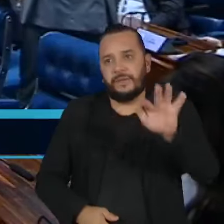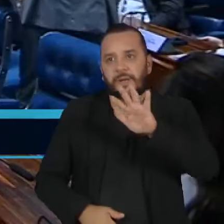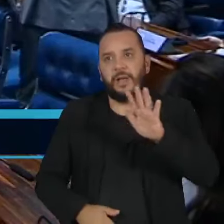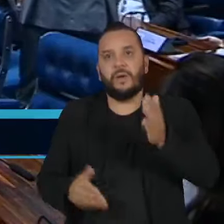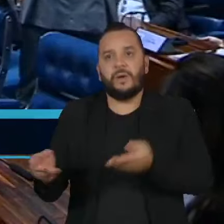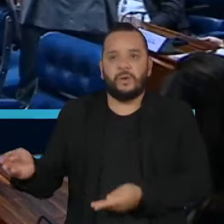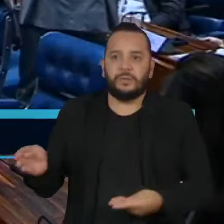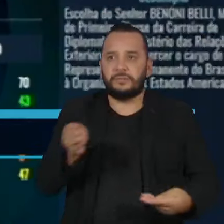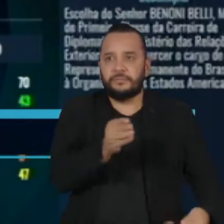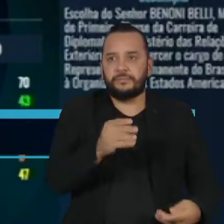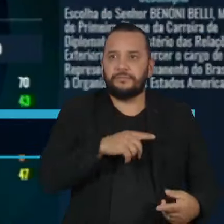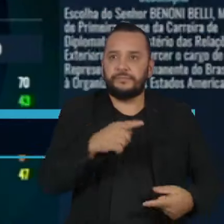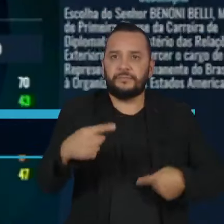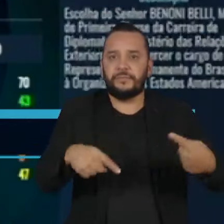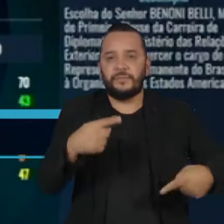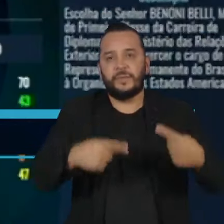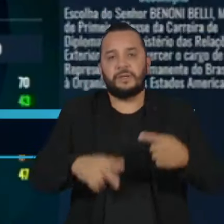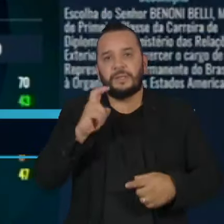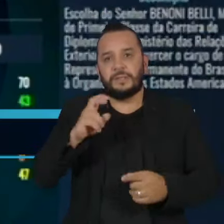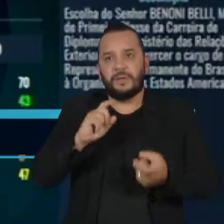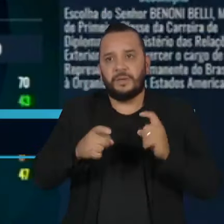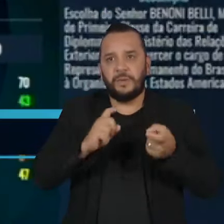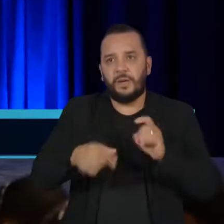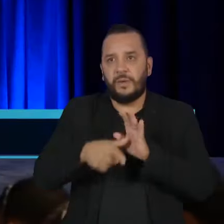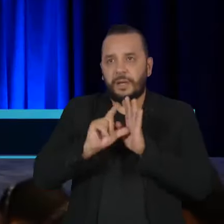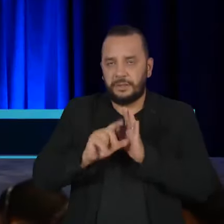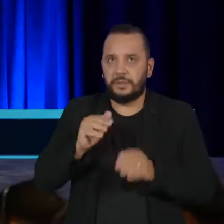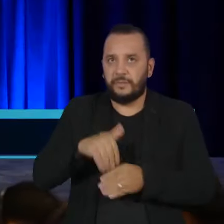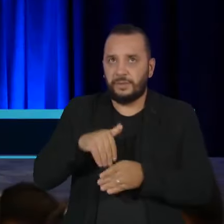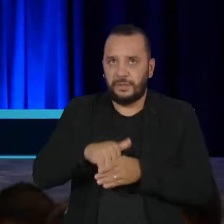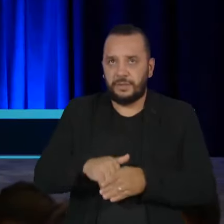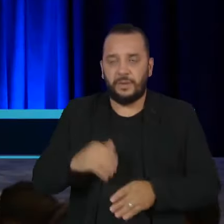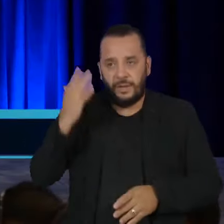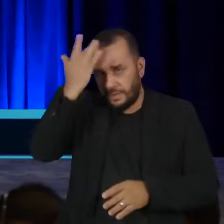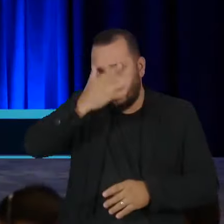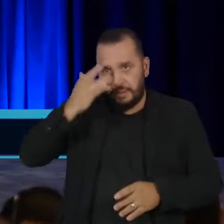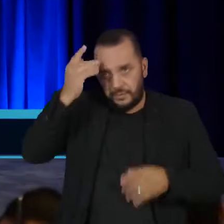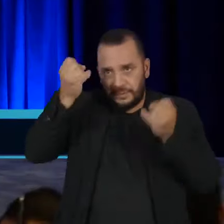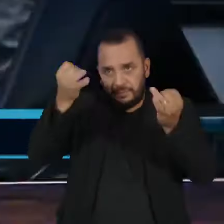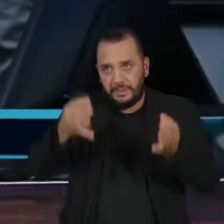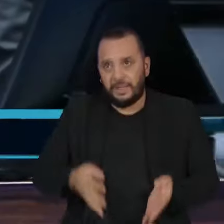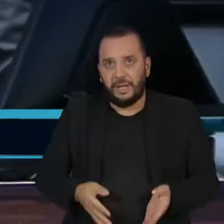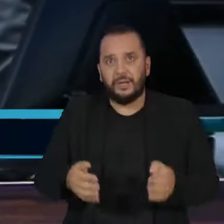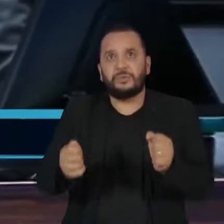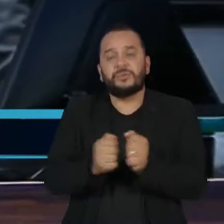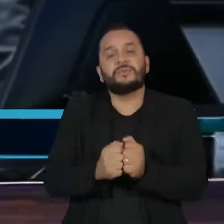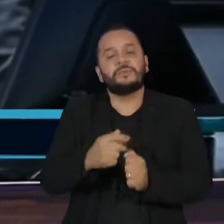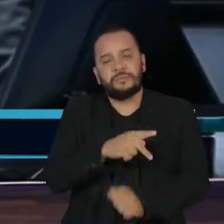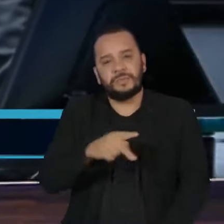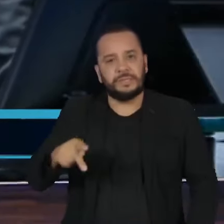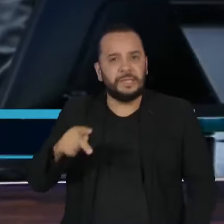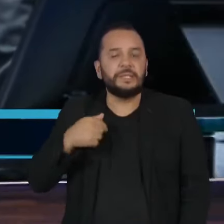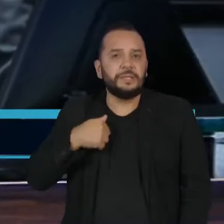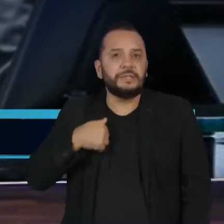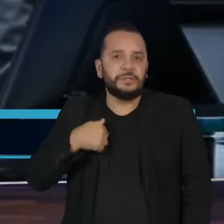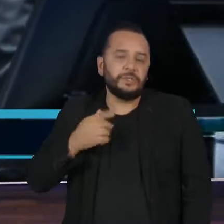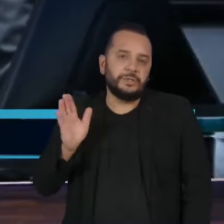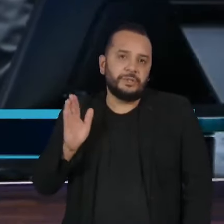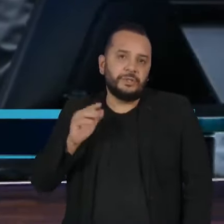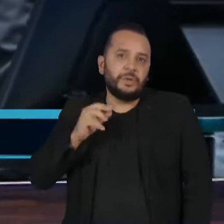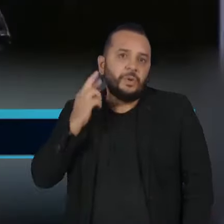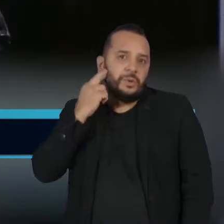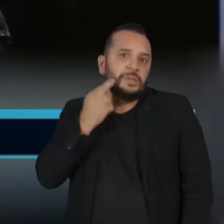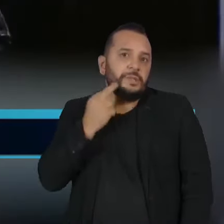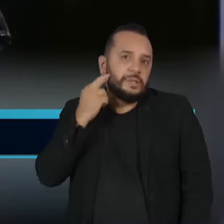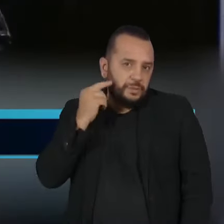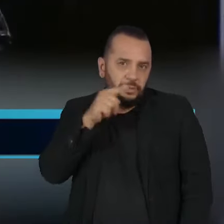plenário, onde será discutido em 5 sessões antes da votação. Haddad vai tratar do assunto com o presidente do Senado, Rodrigo Pacheco, assim que chegar ao